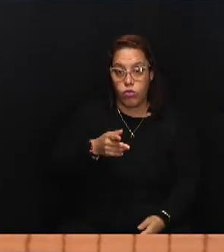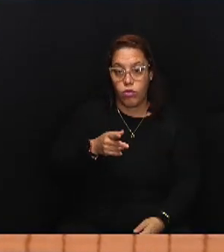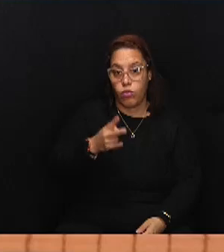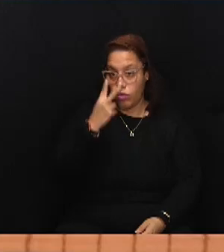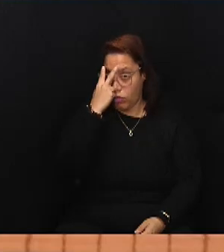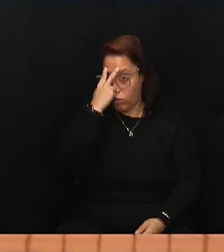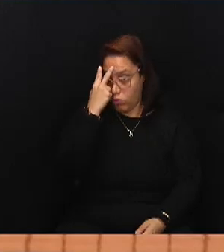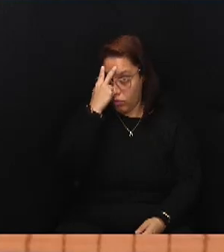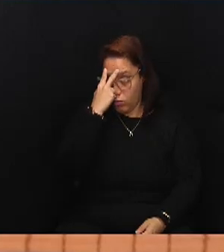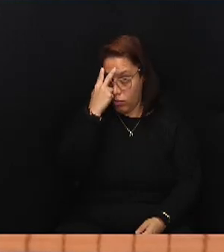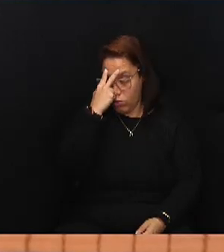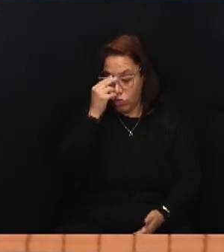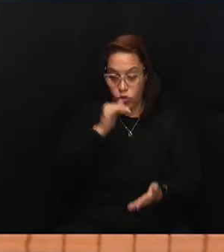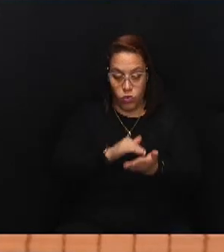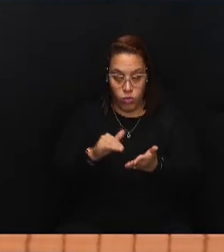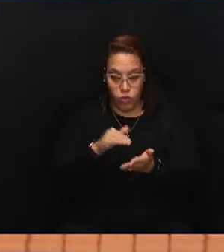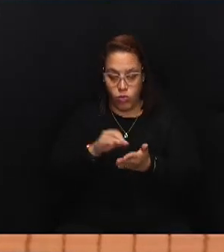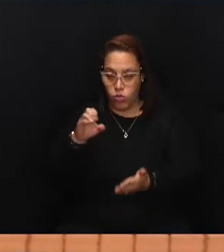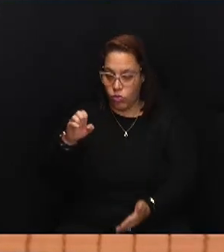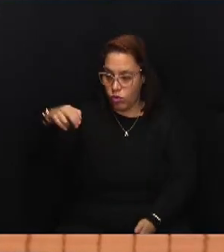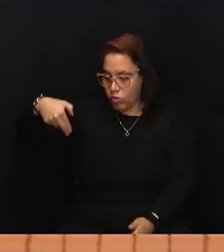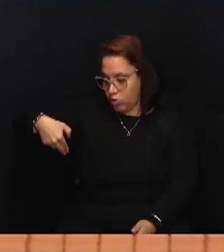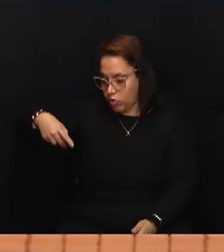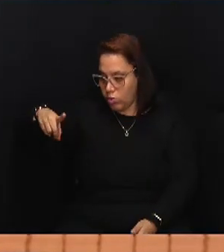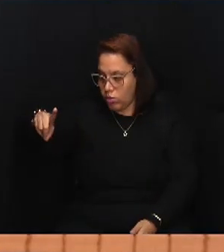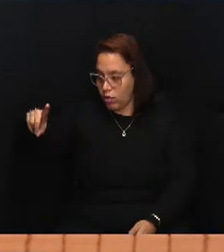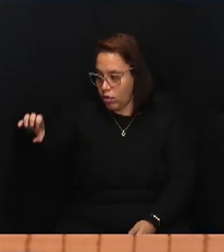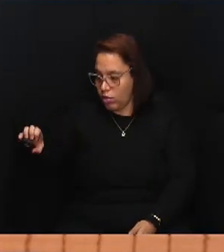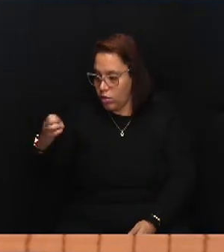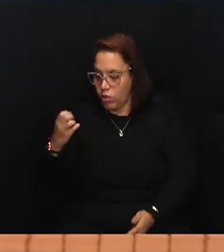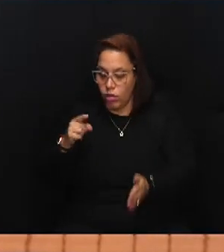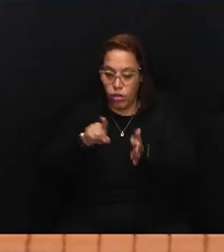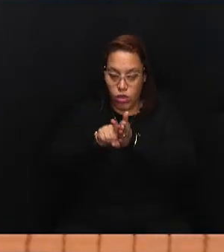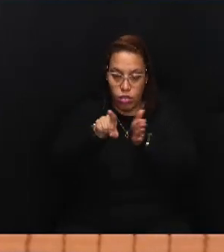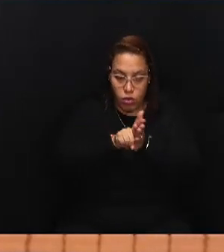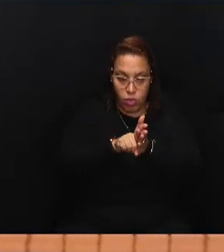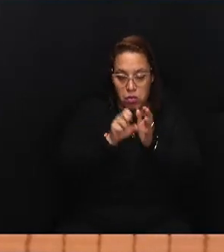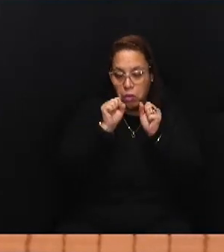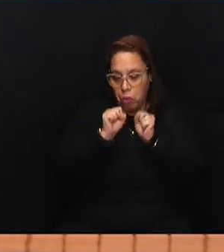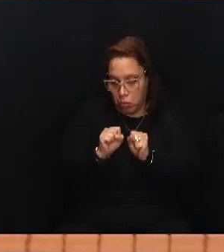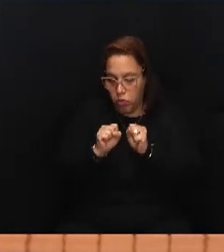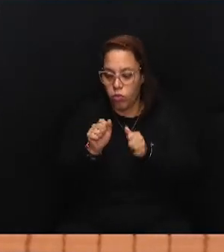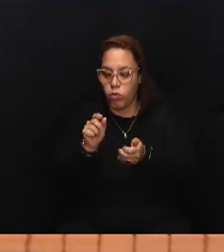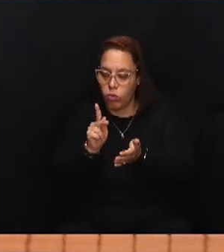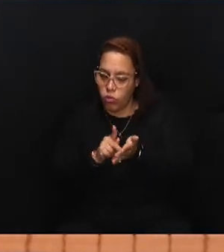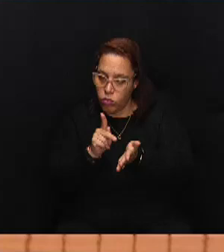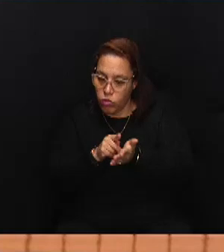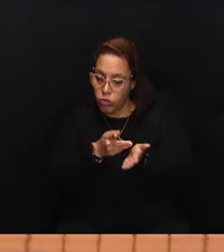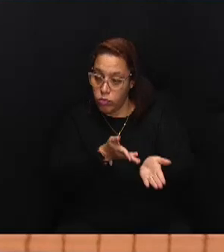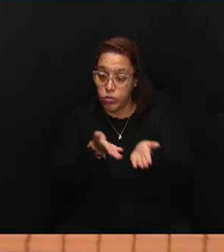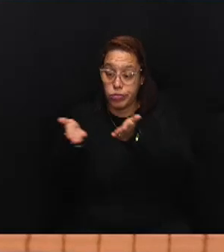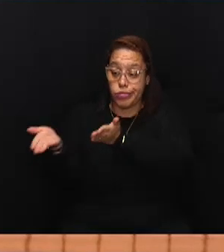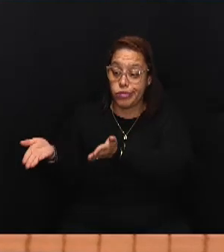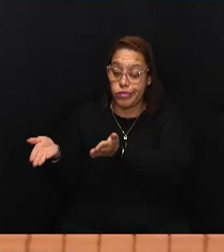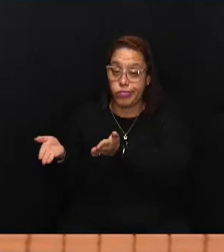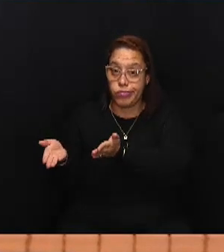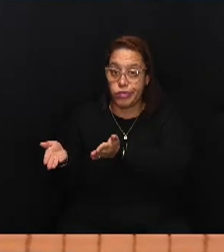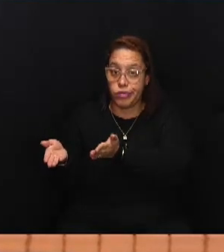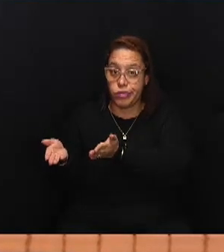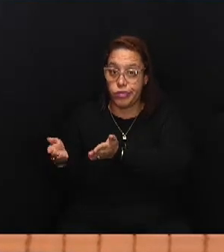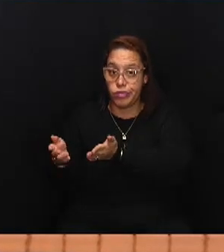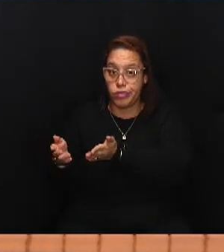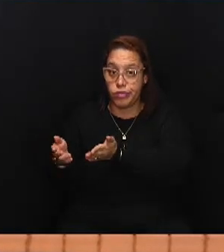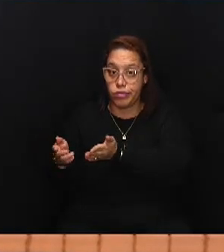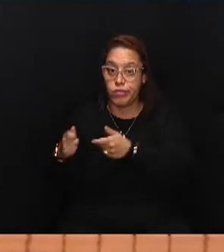o secretário da INDEC, para que venha aqui, que nós possamos fazer as perguntas e o que nós podemos realmente passar para eles, que o Roberto falou, porque eu acho